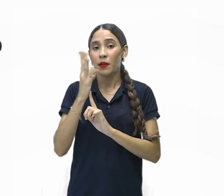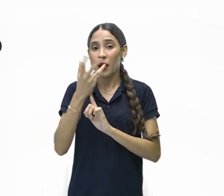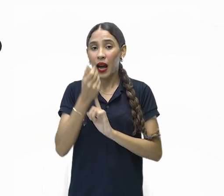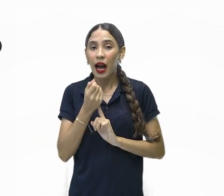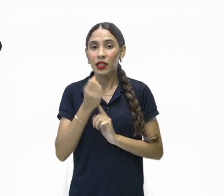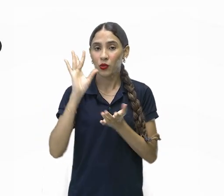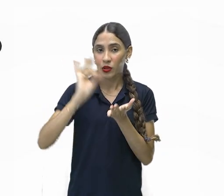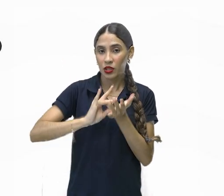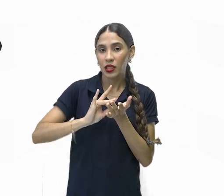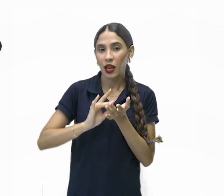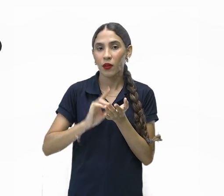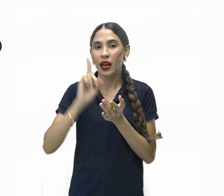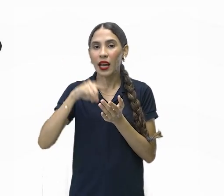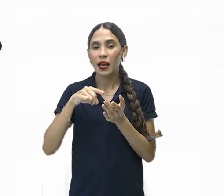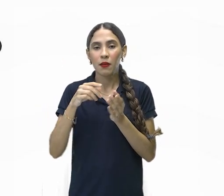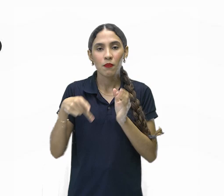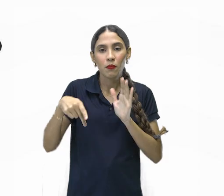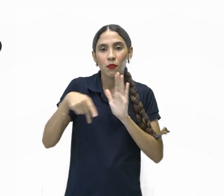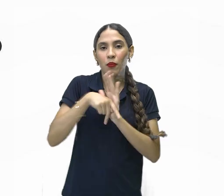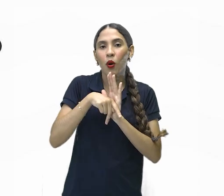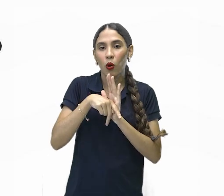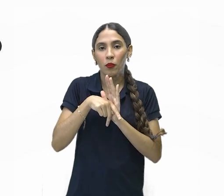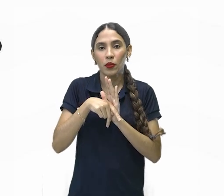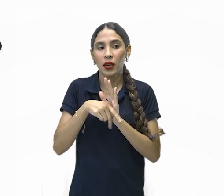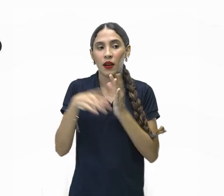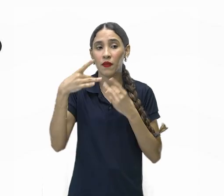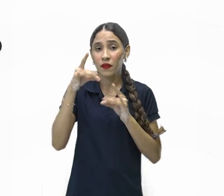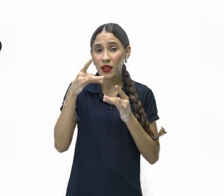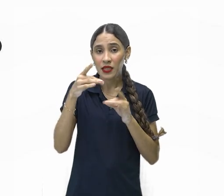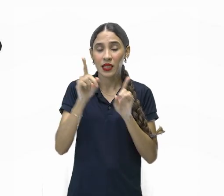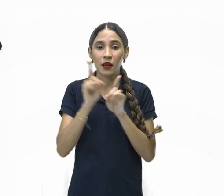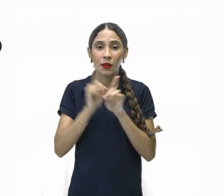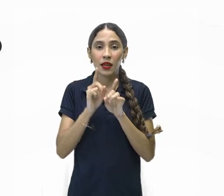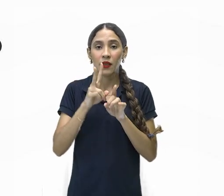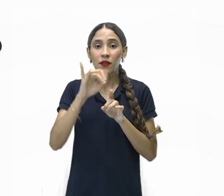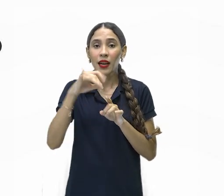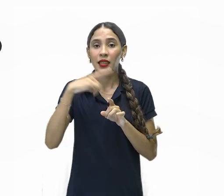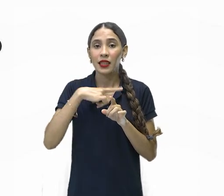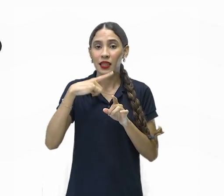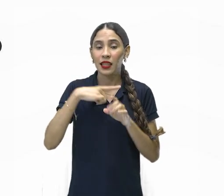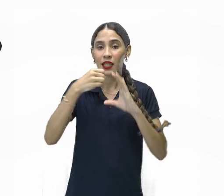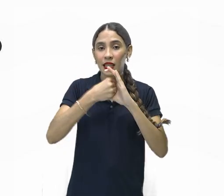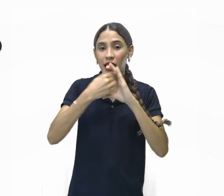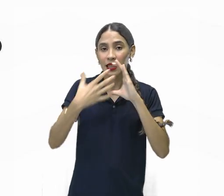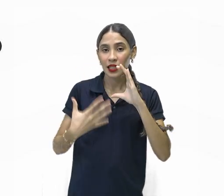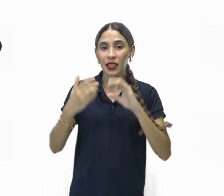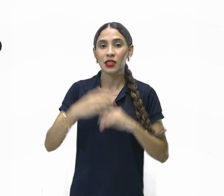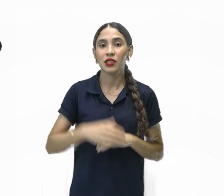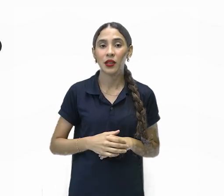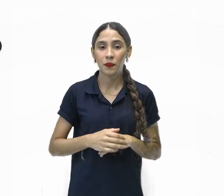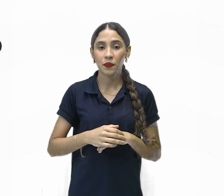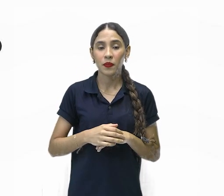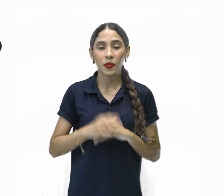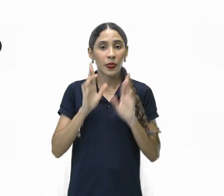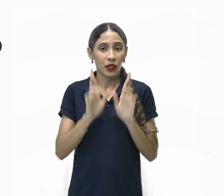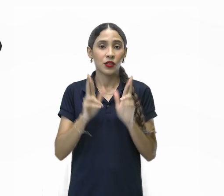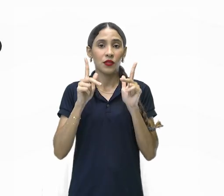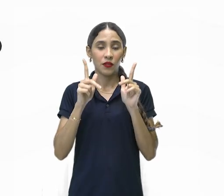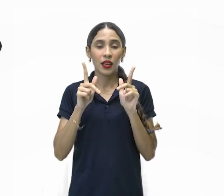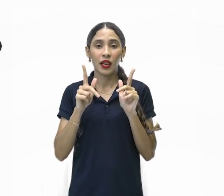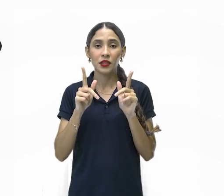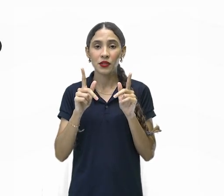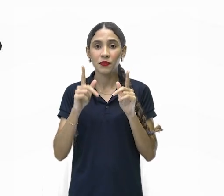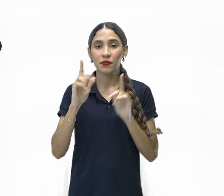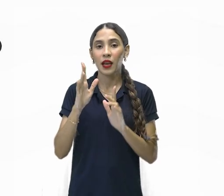ela vai ser uma coisa restrita, física, que vai possuir características bem